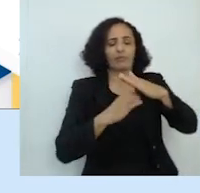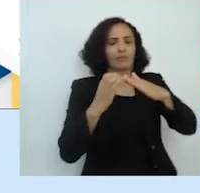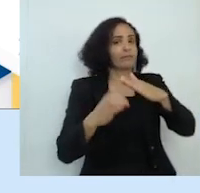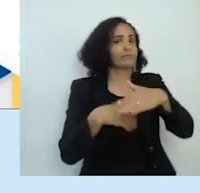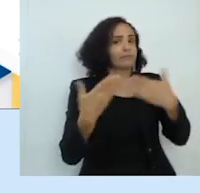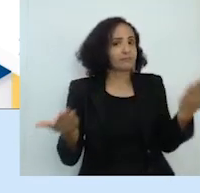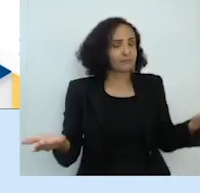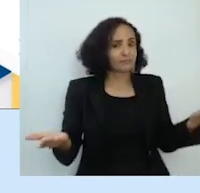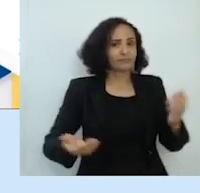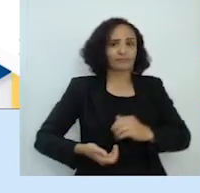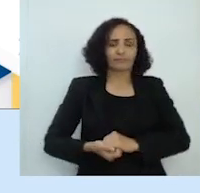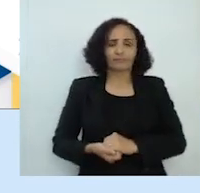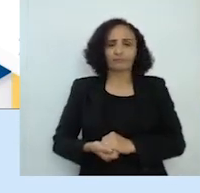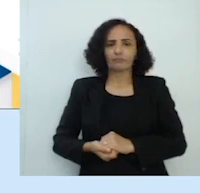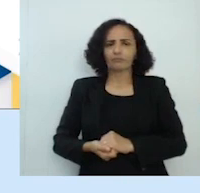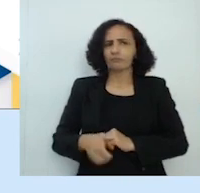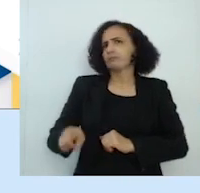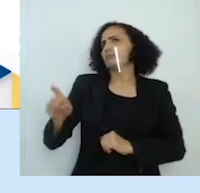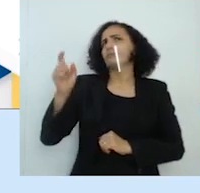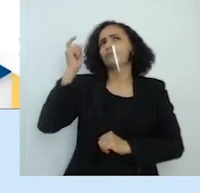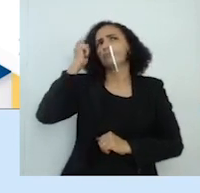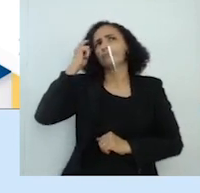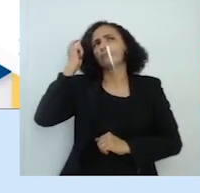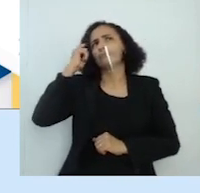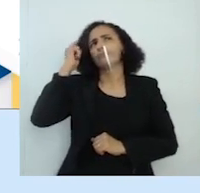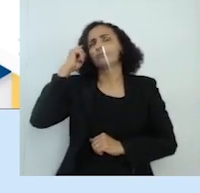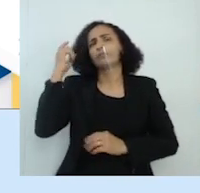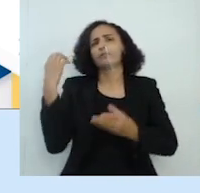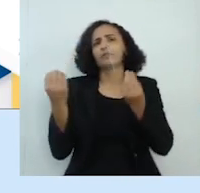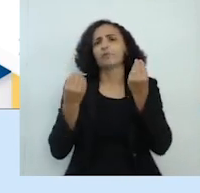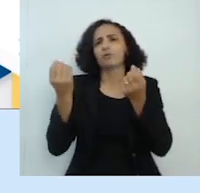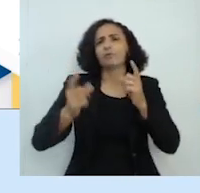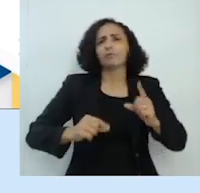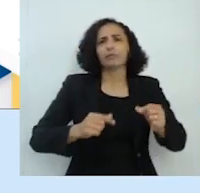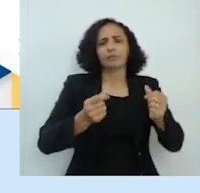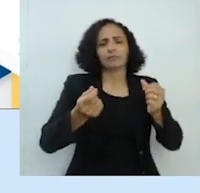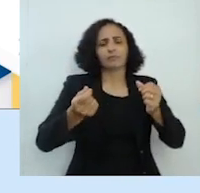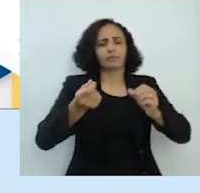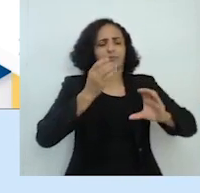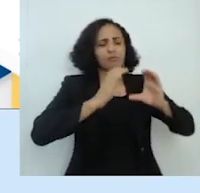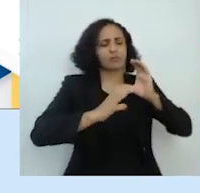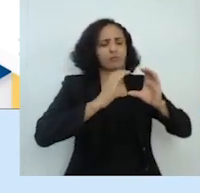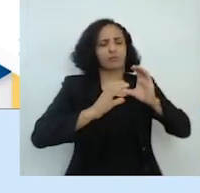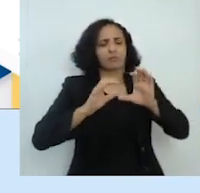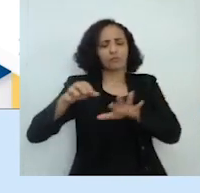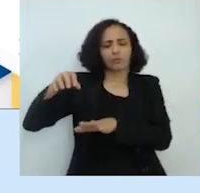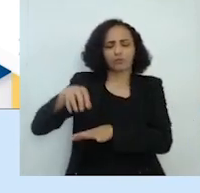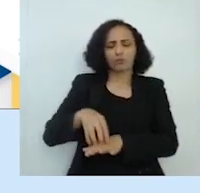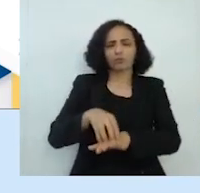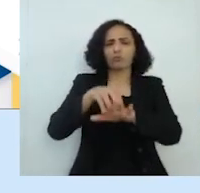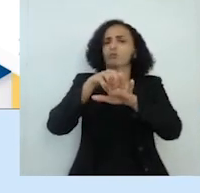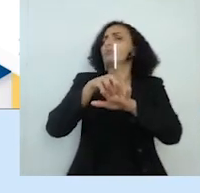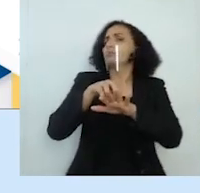multinacionais. Será que é o capitalismo informacional, porque mistura comunicação, transportes, para poder ir